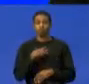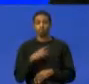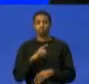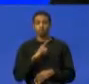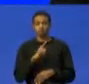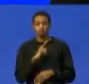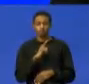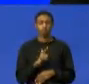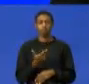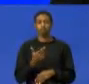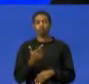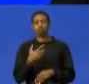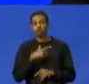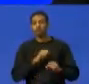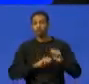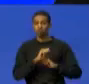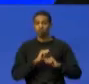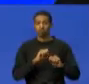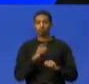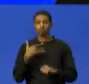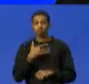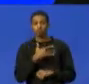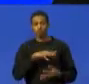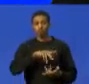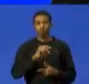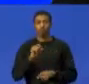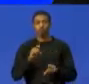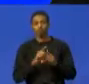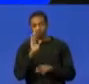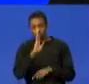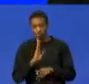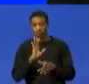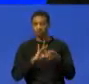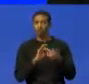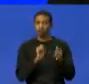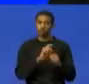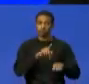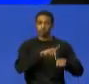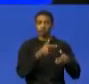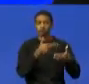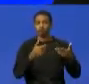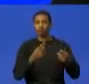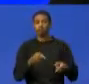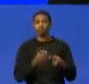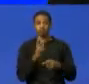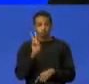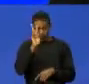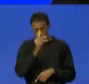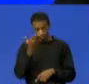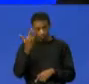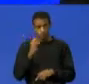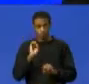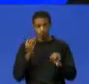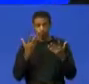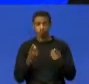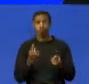participou intensamente deste movimento. Devemos destacar que este movimento ele se deu